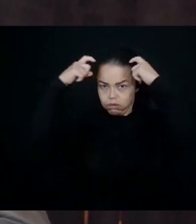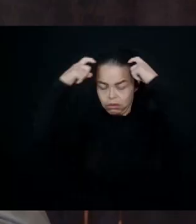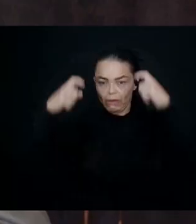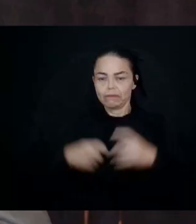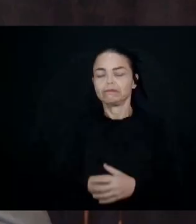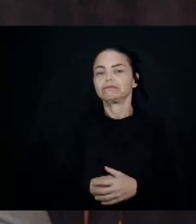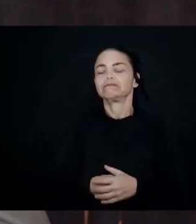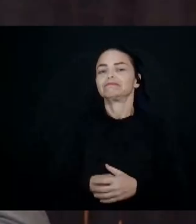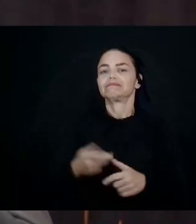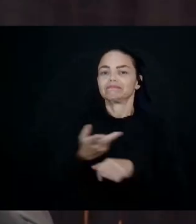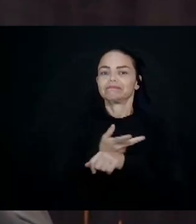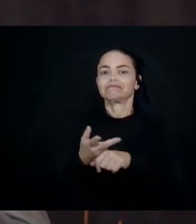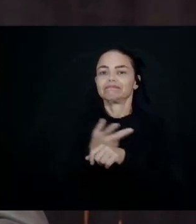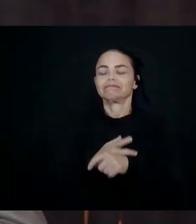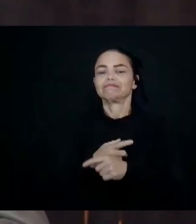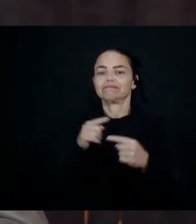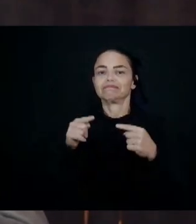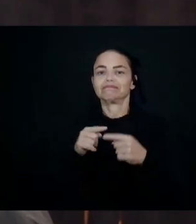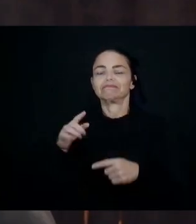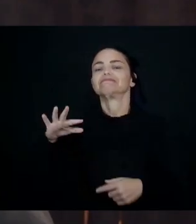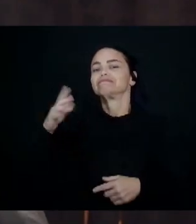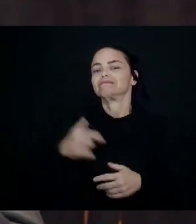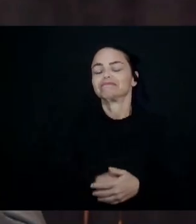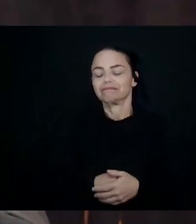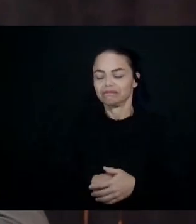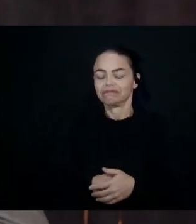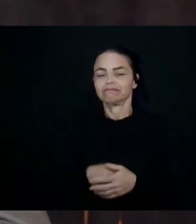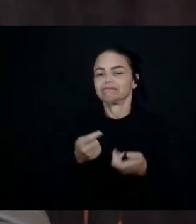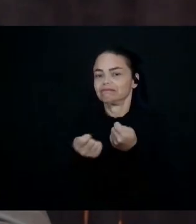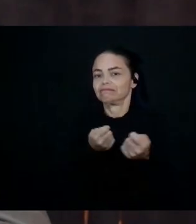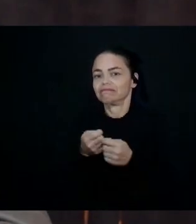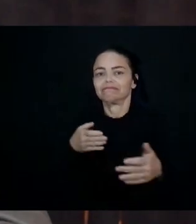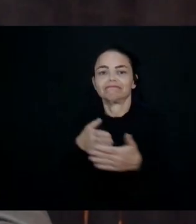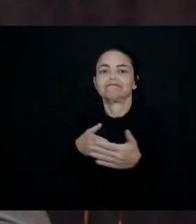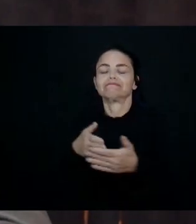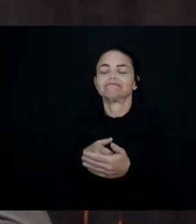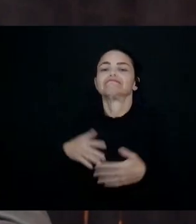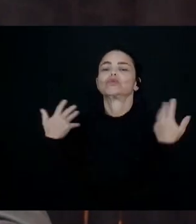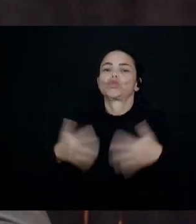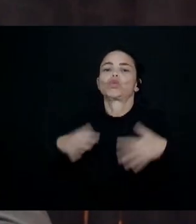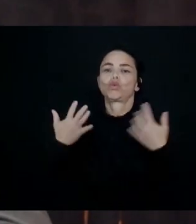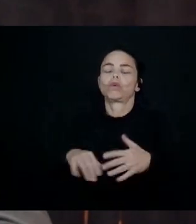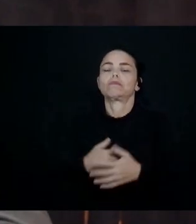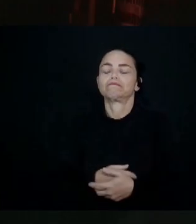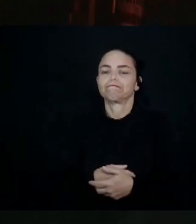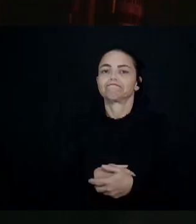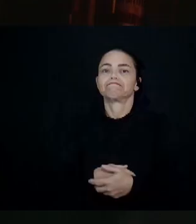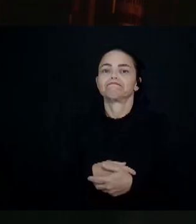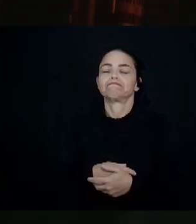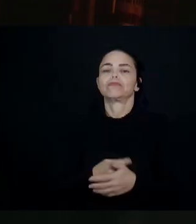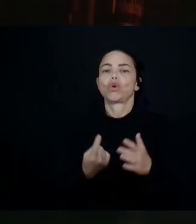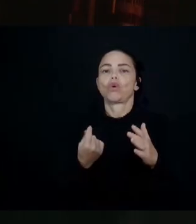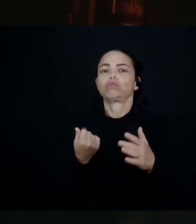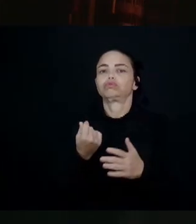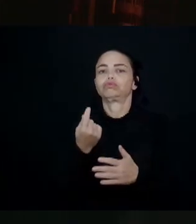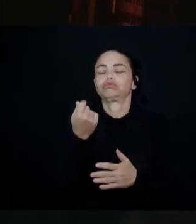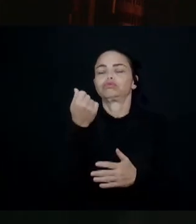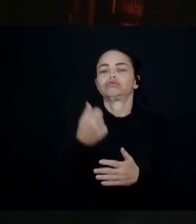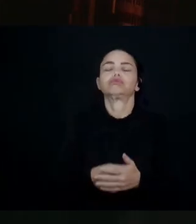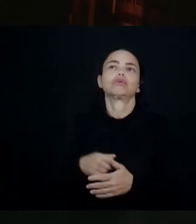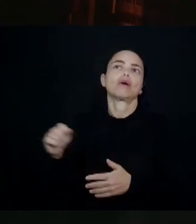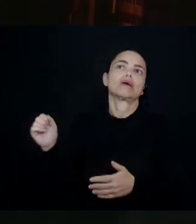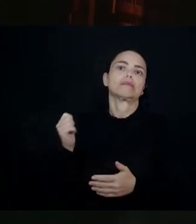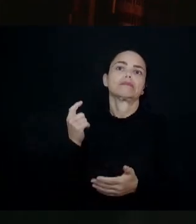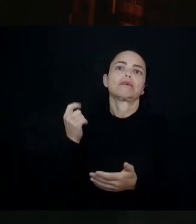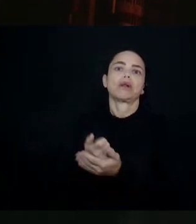o resultado. E se a gente não ter um controle, um limite, você acaba exagerando sim e acaba extrapolando o orçamento. Verdade, nem me fala dessas